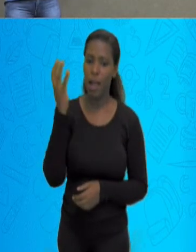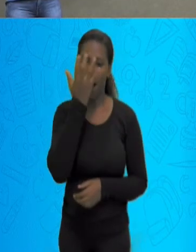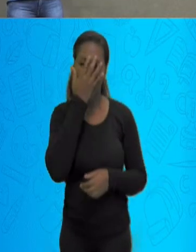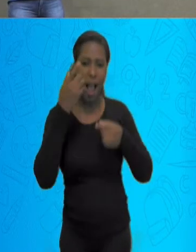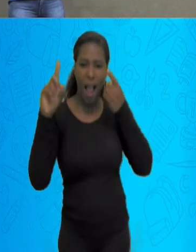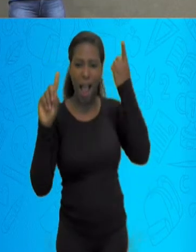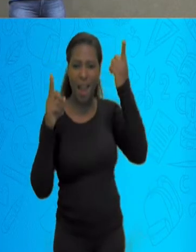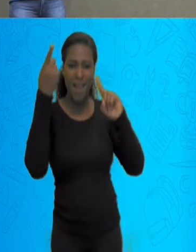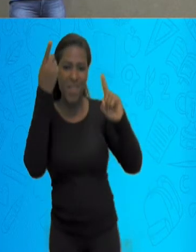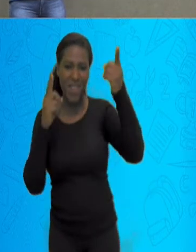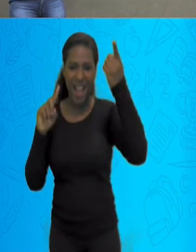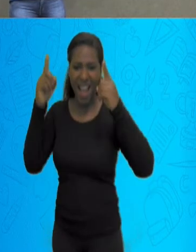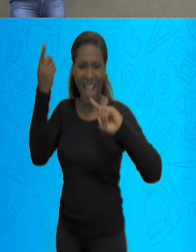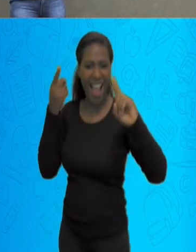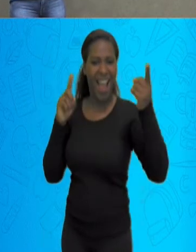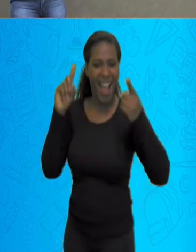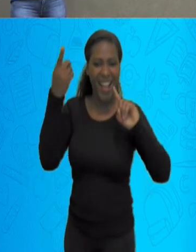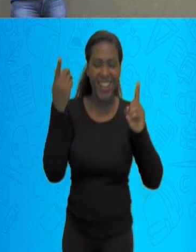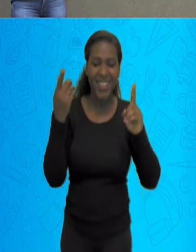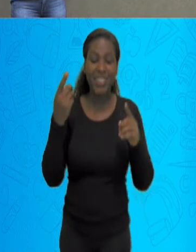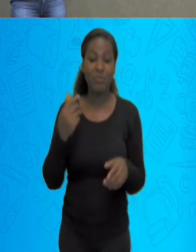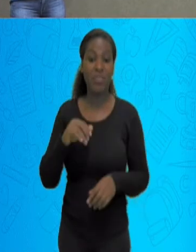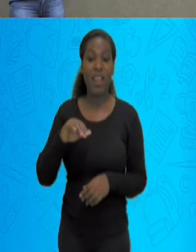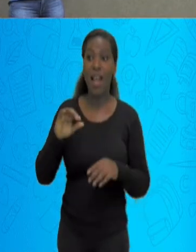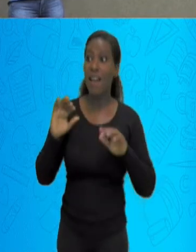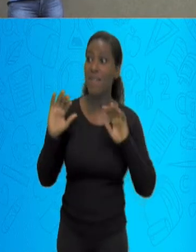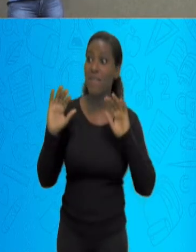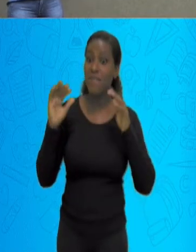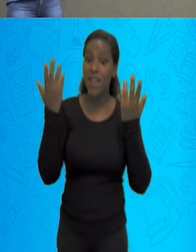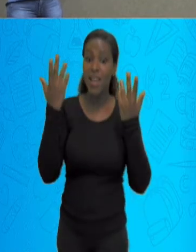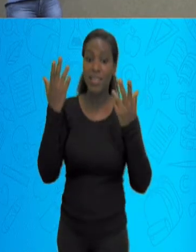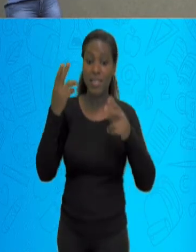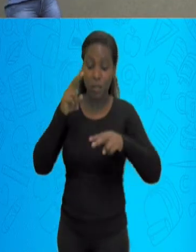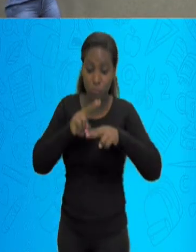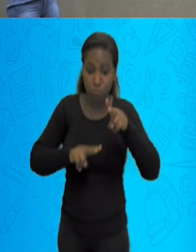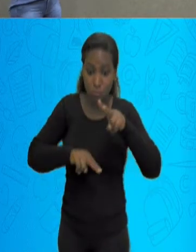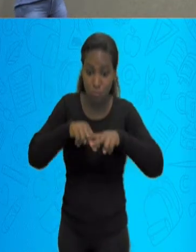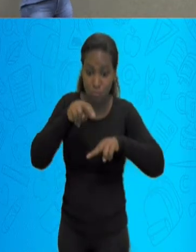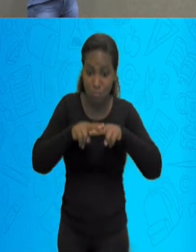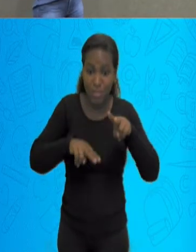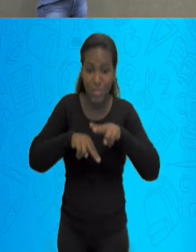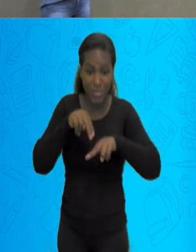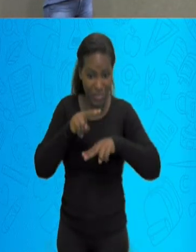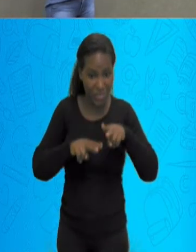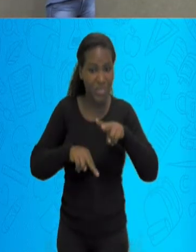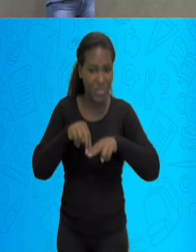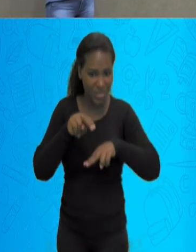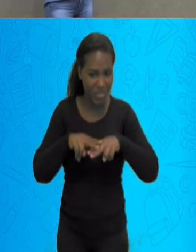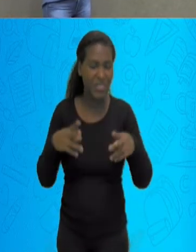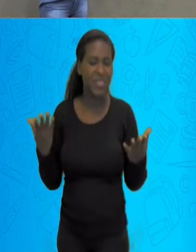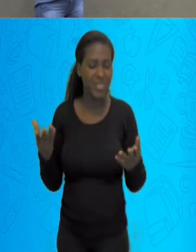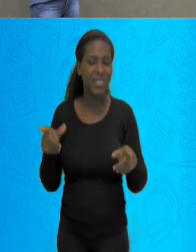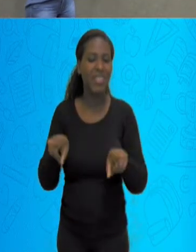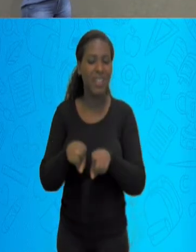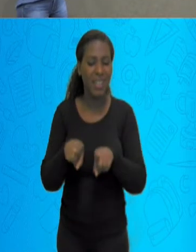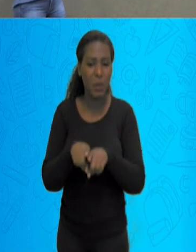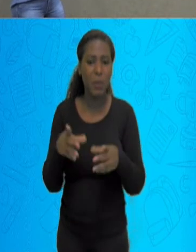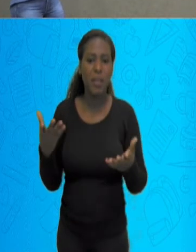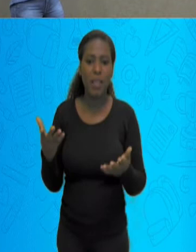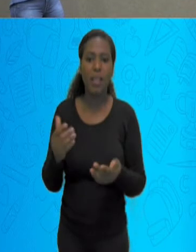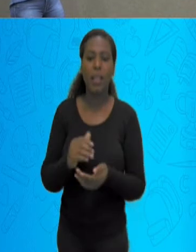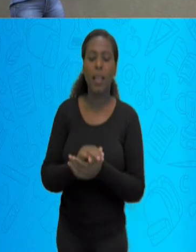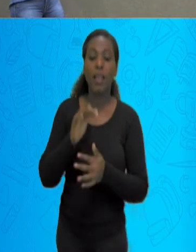gente conhece a festa junina e a gente nem sabe que ela é uma festa do folclore brasileiro. Festa em que se